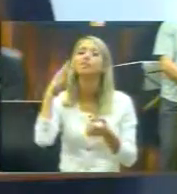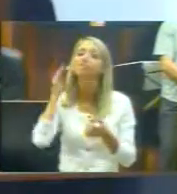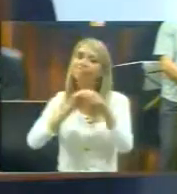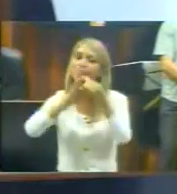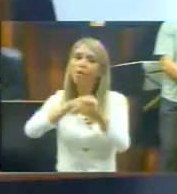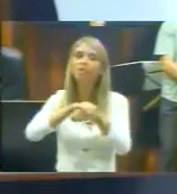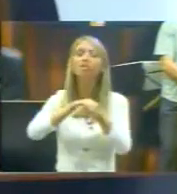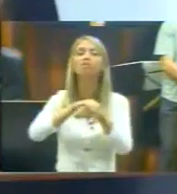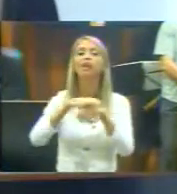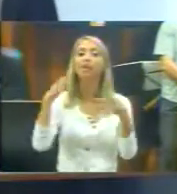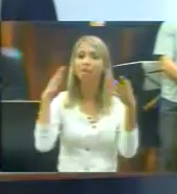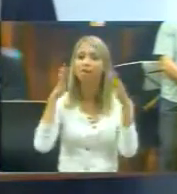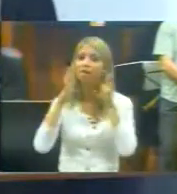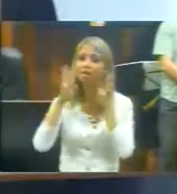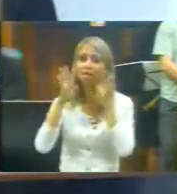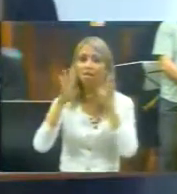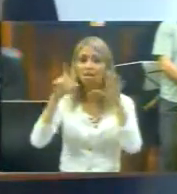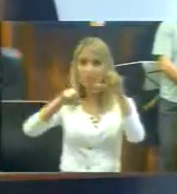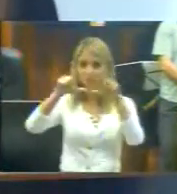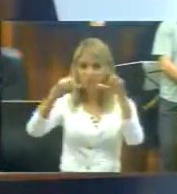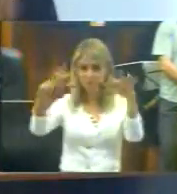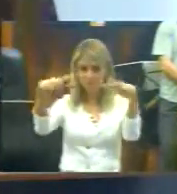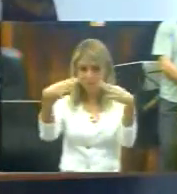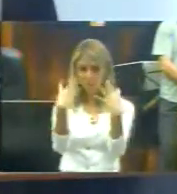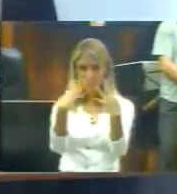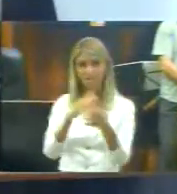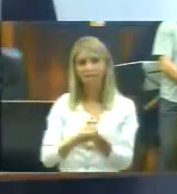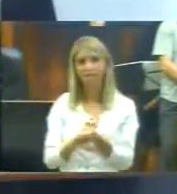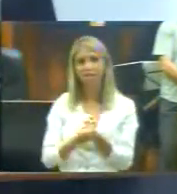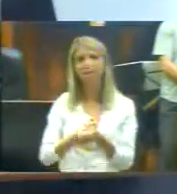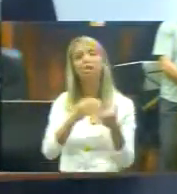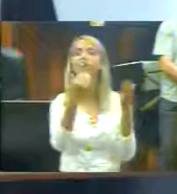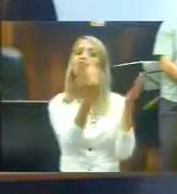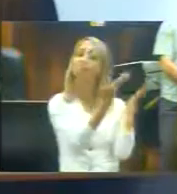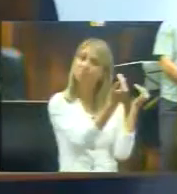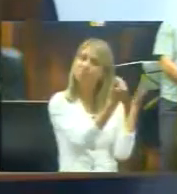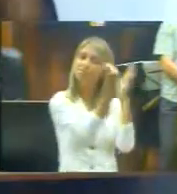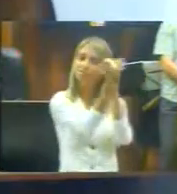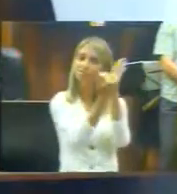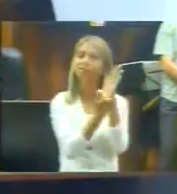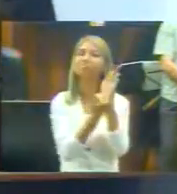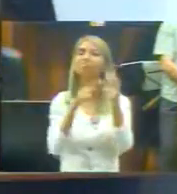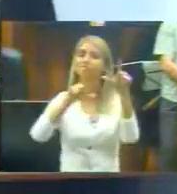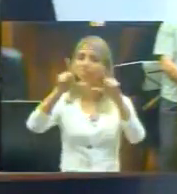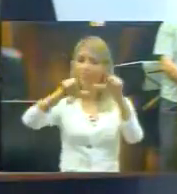pelo Facebook e aos telespectadores da Jovem TV.